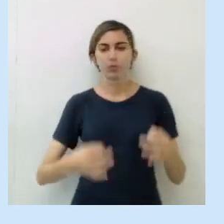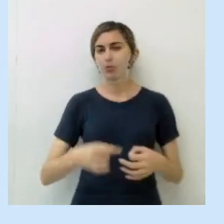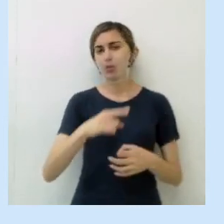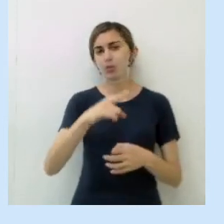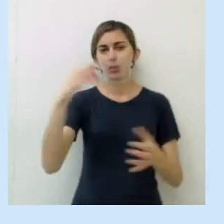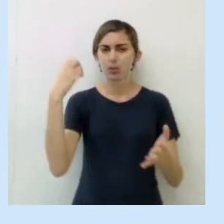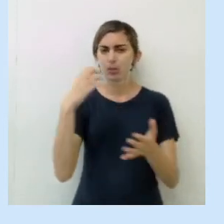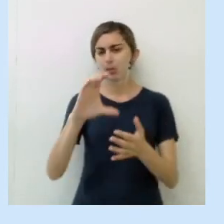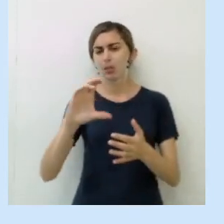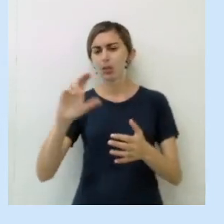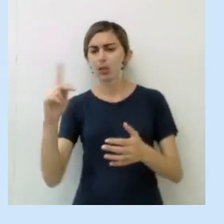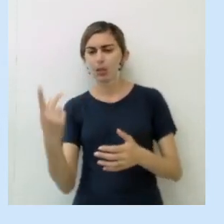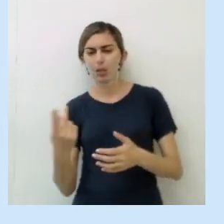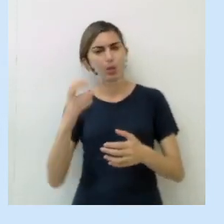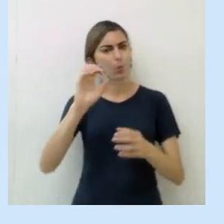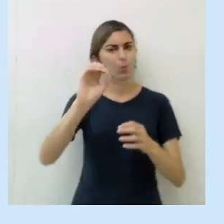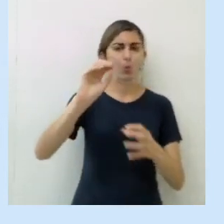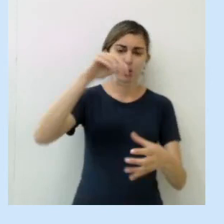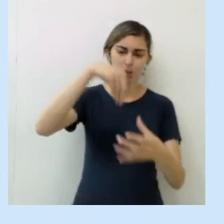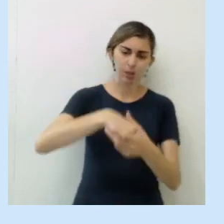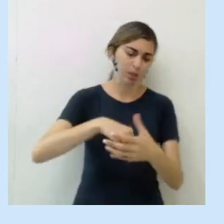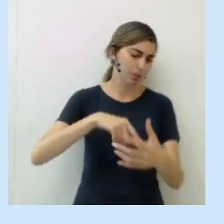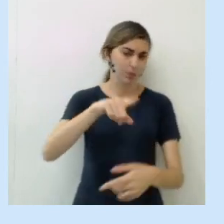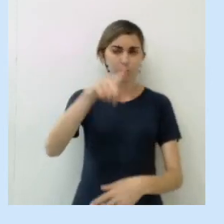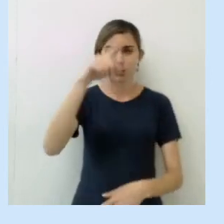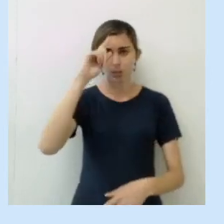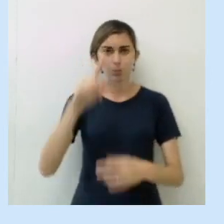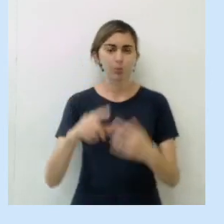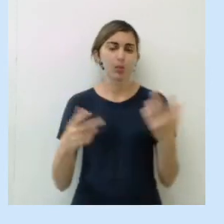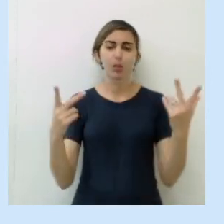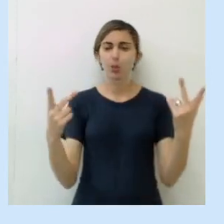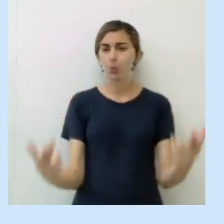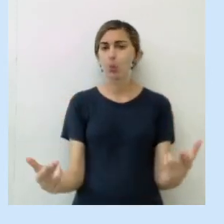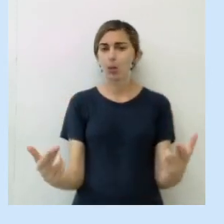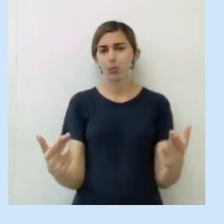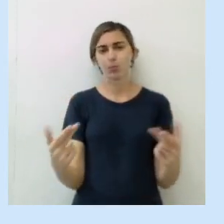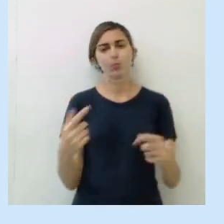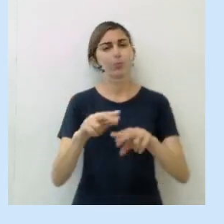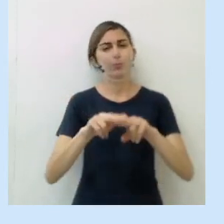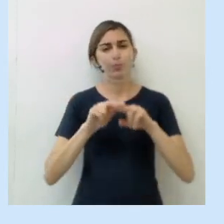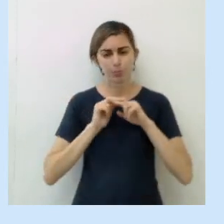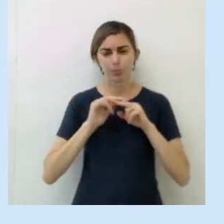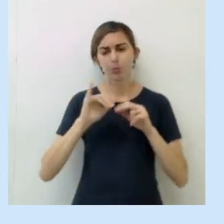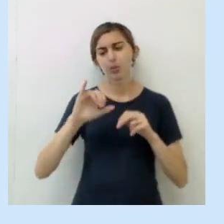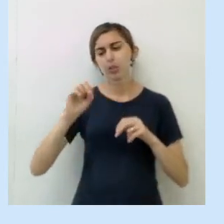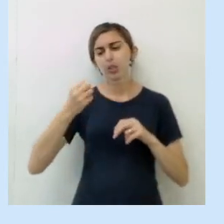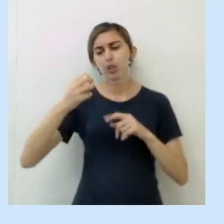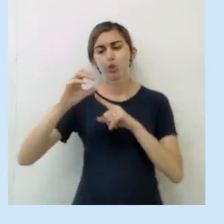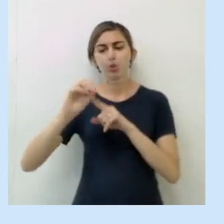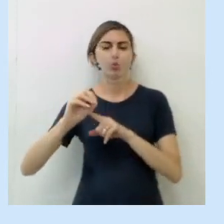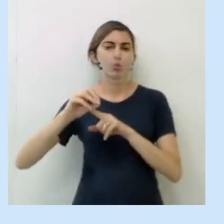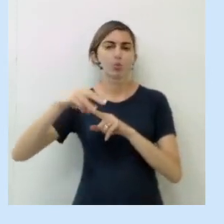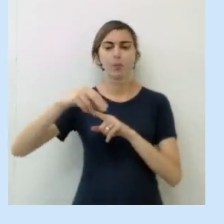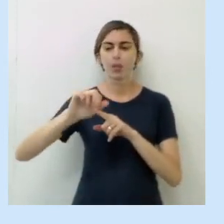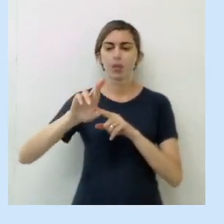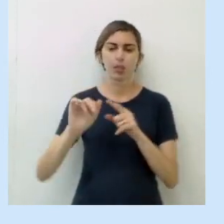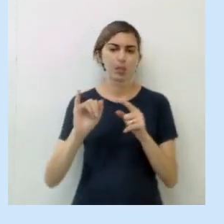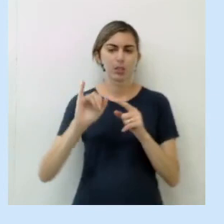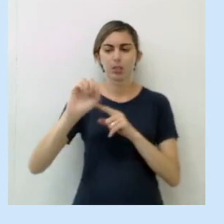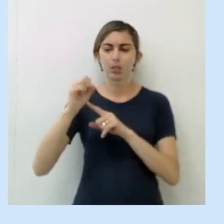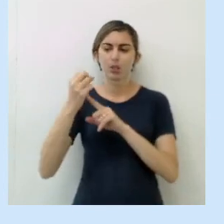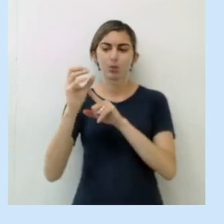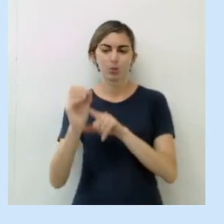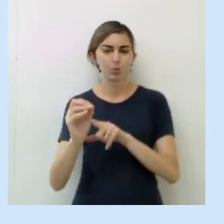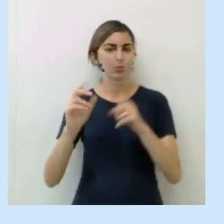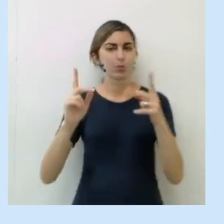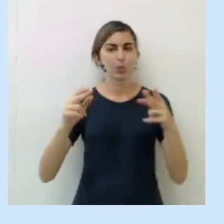o CH, o O, o que tiver lá dentro, é o mesmo. Por isso que a gente chama de isomeria. Esse iso